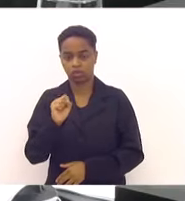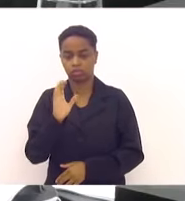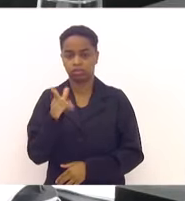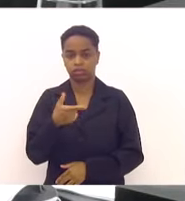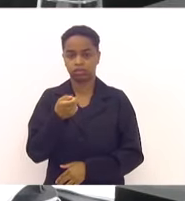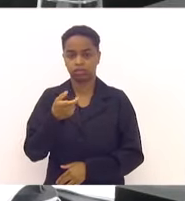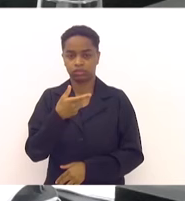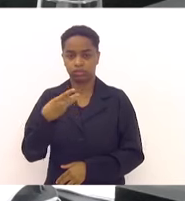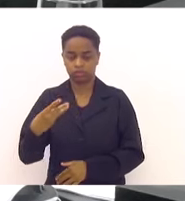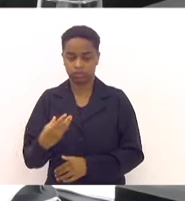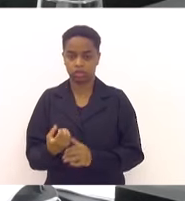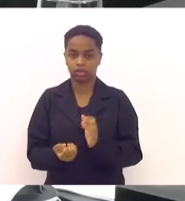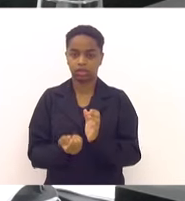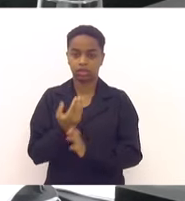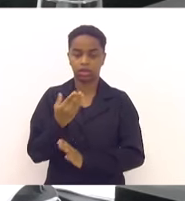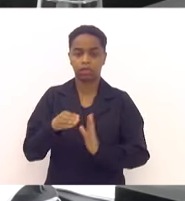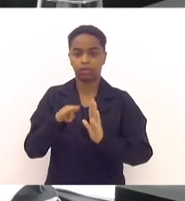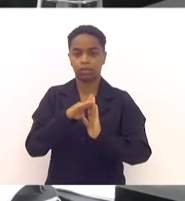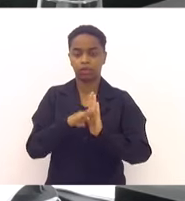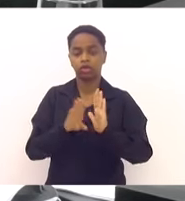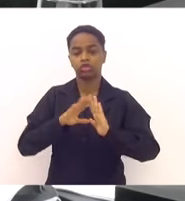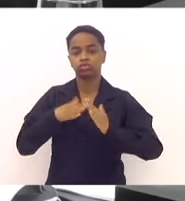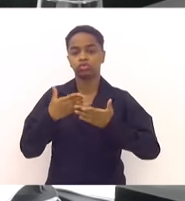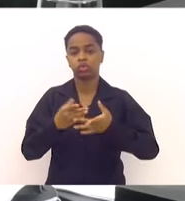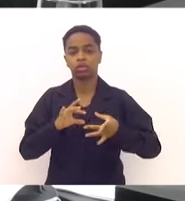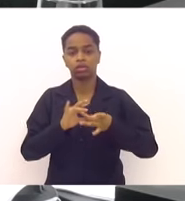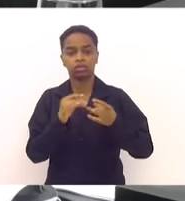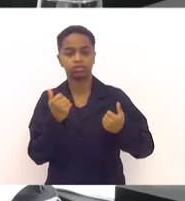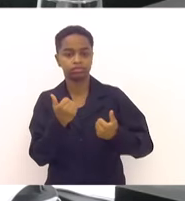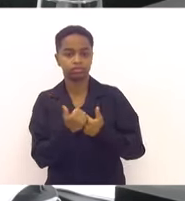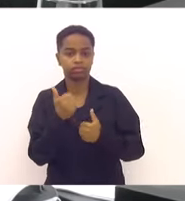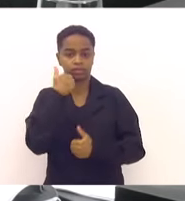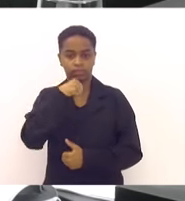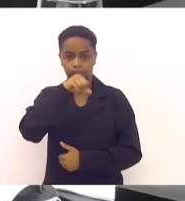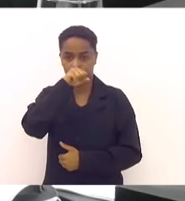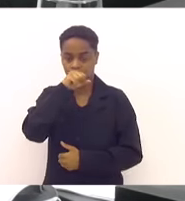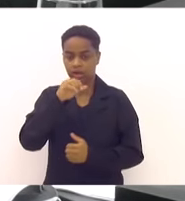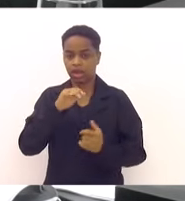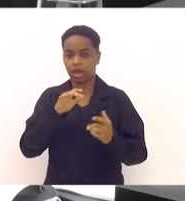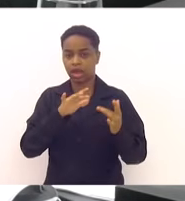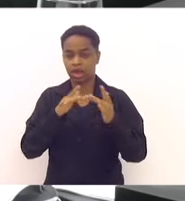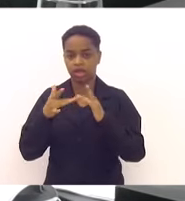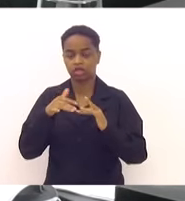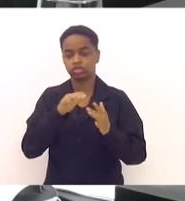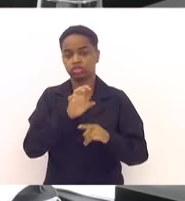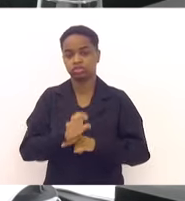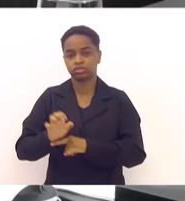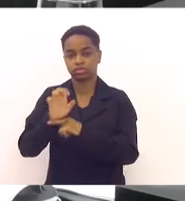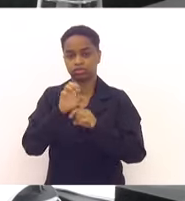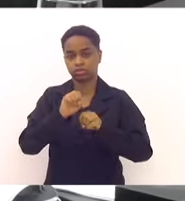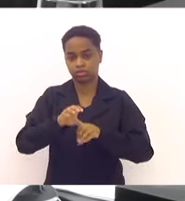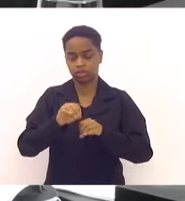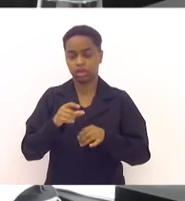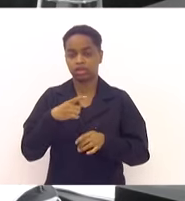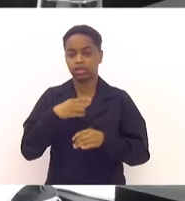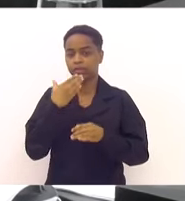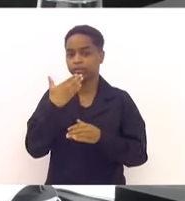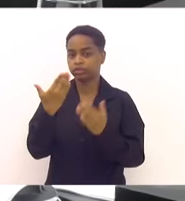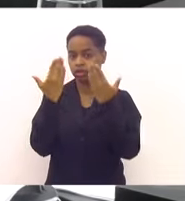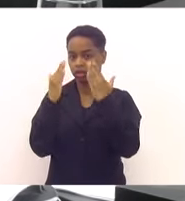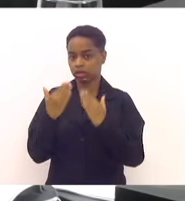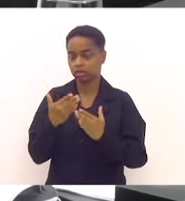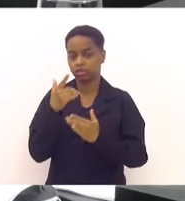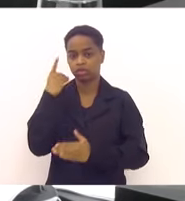Monteiro, que cria o programa Escola Amiga das Mães, na rede estadual de ensino no Rio de Janeiro. Havia um pedido de vista para o deputado Luiz